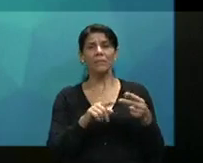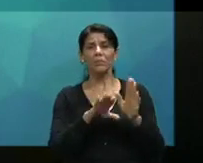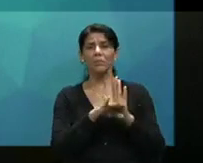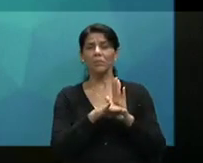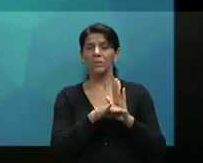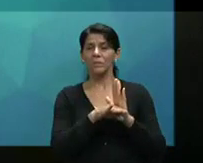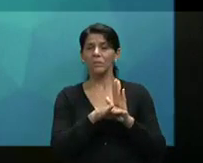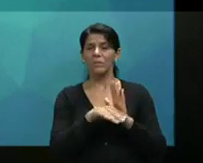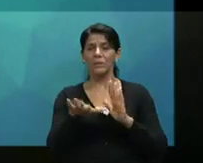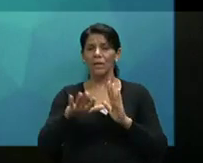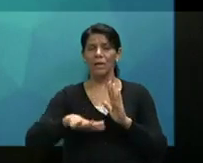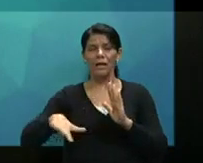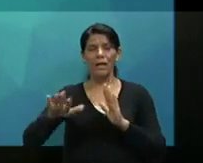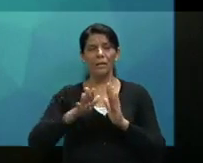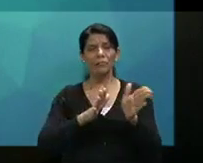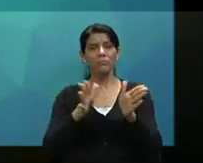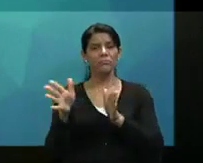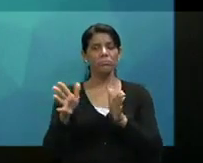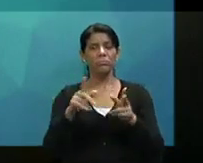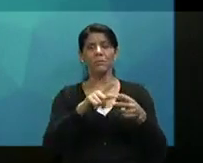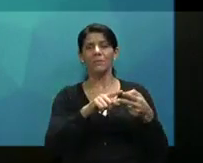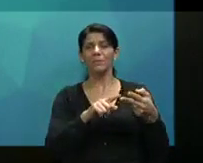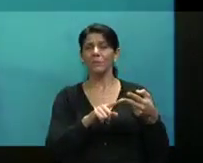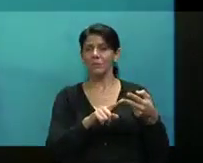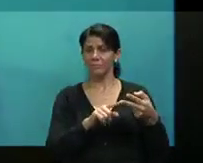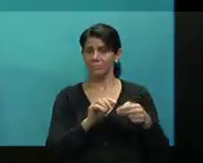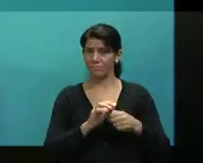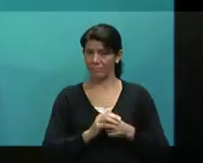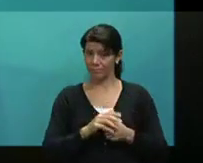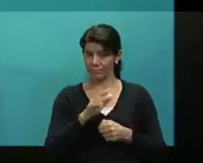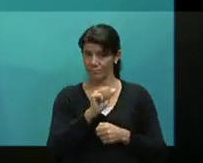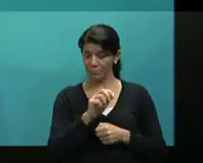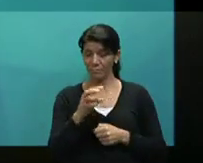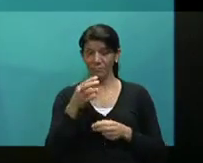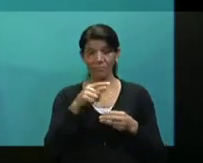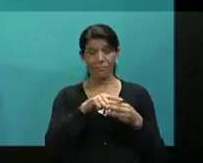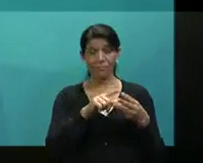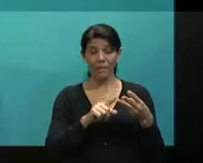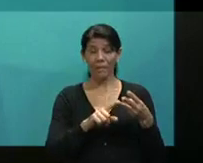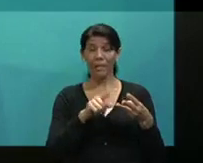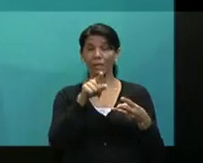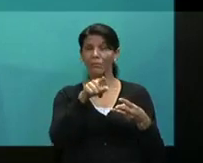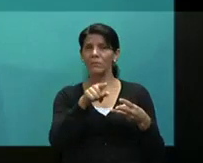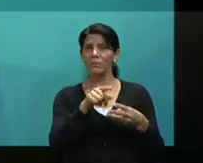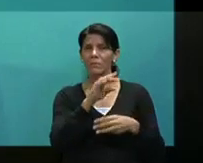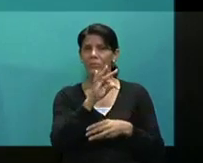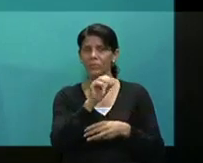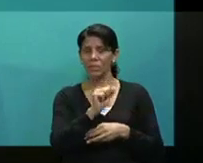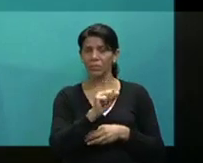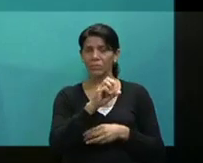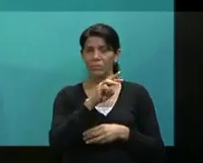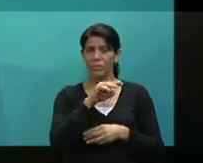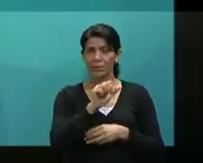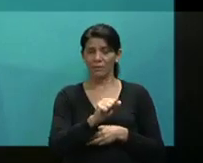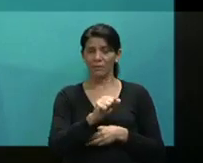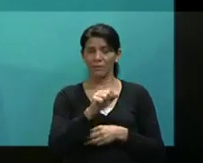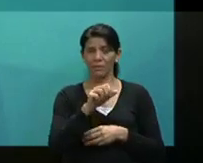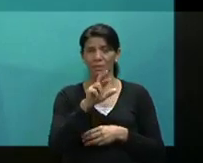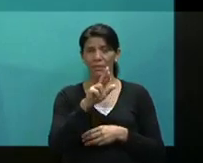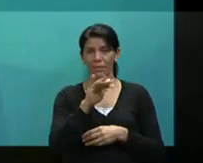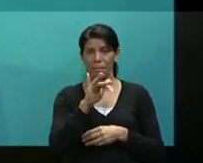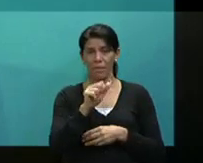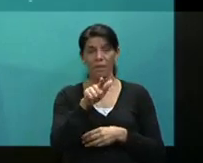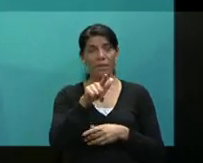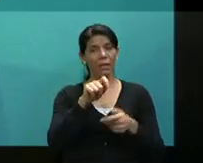conceitos e de áreas de abrangência entre essas áreas. Na SP3, você, Tiago, Matheus e Rebeca resolveram fazer